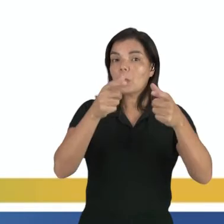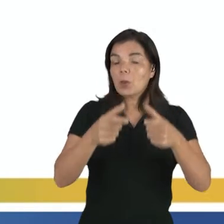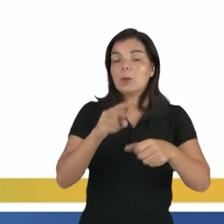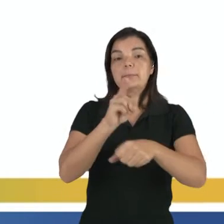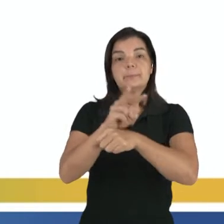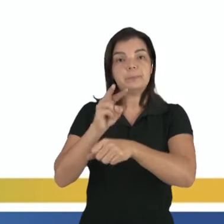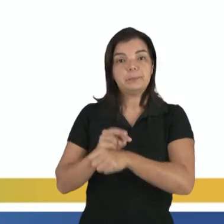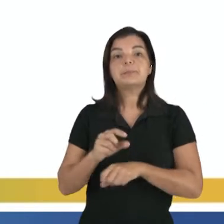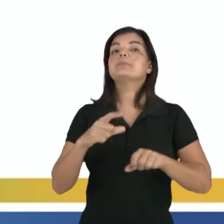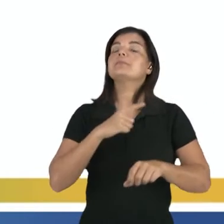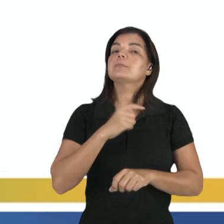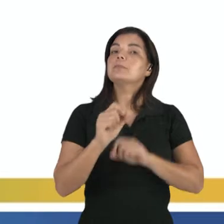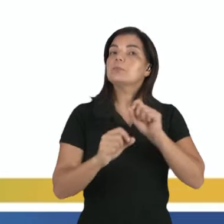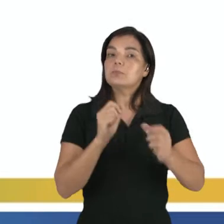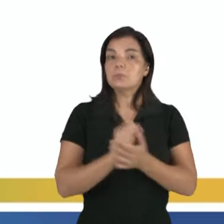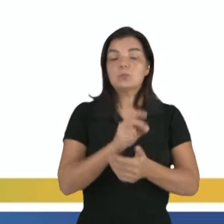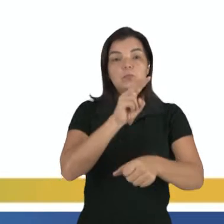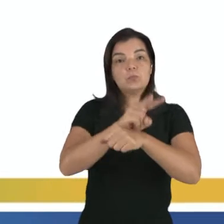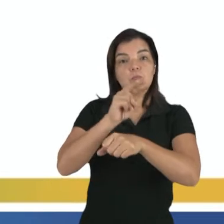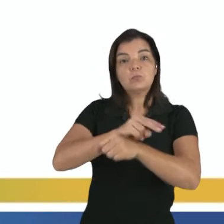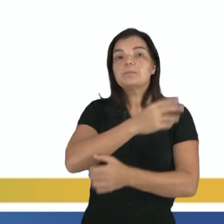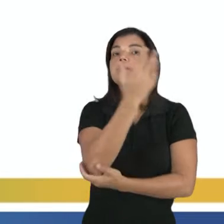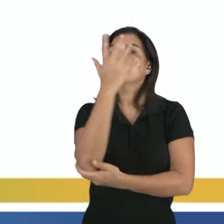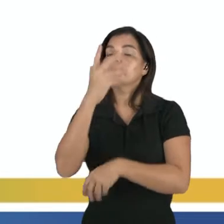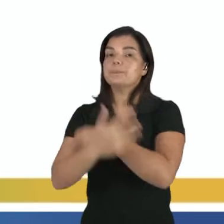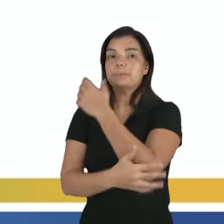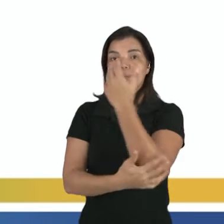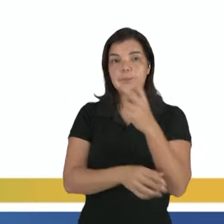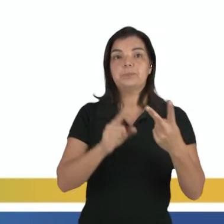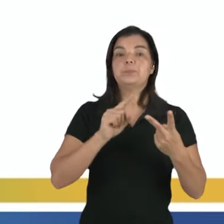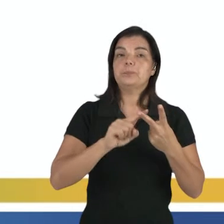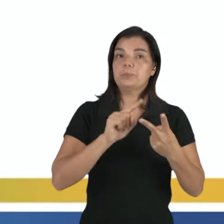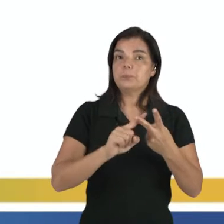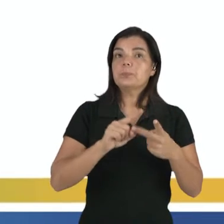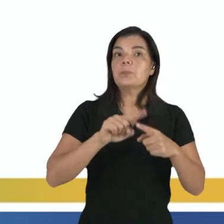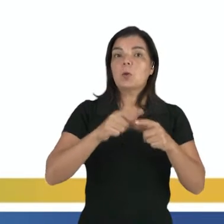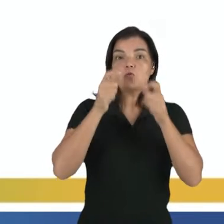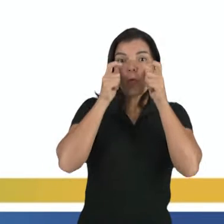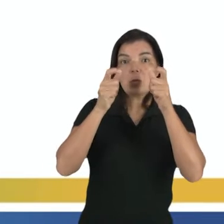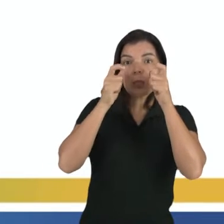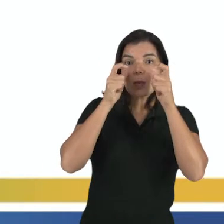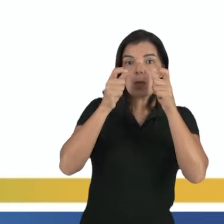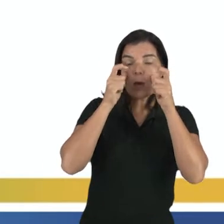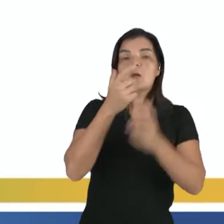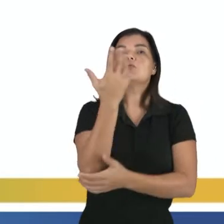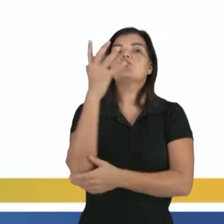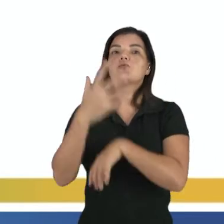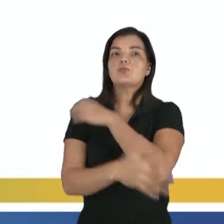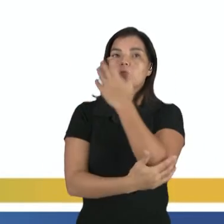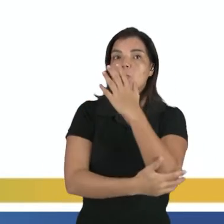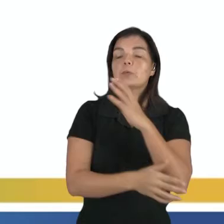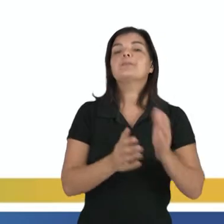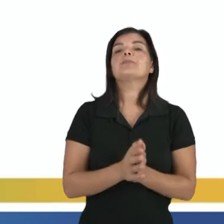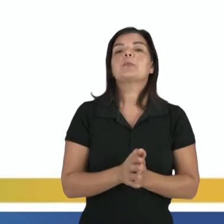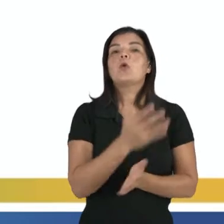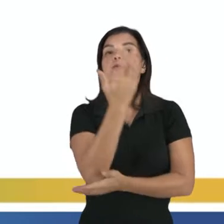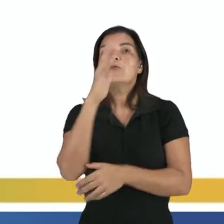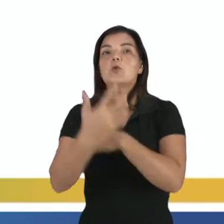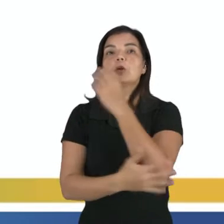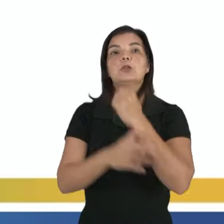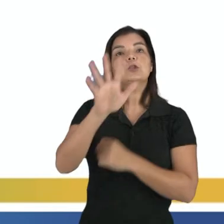de uso sustentável, nós temos a área de proteção ambiental, áreas de relevante interesse ecológico, florestas nacionais,